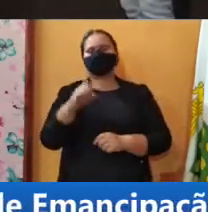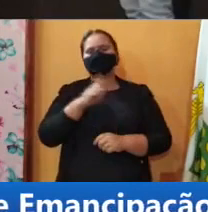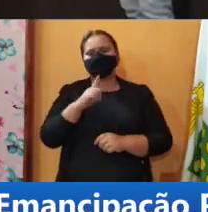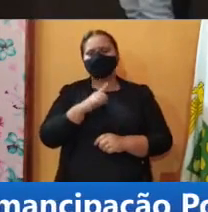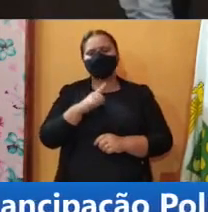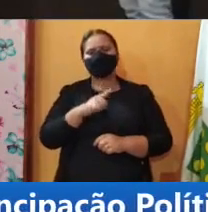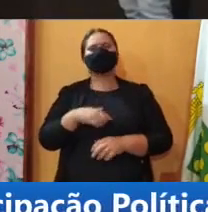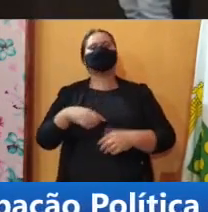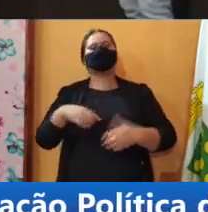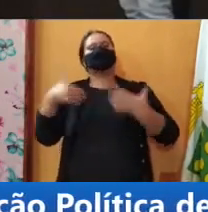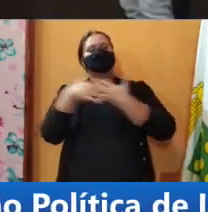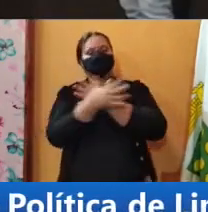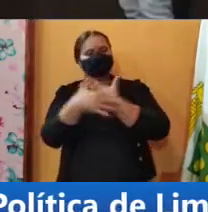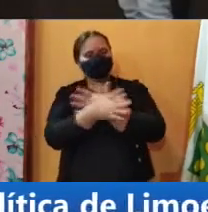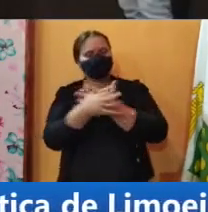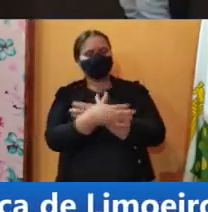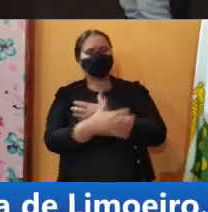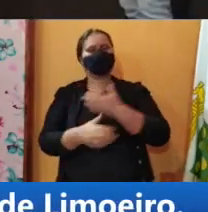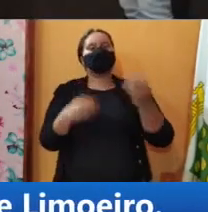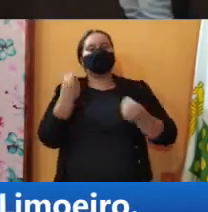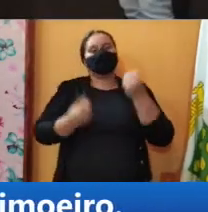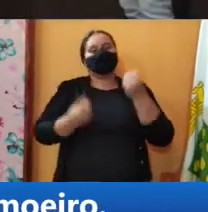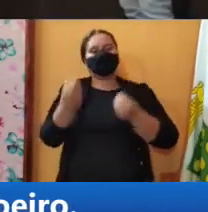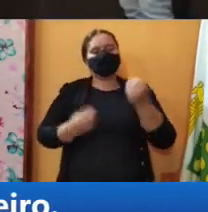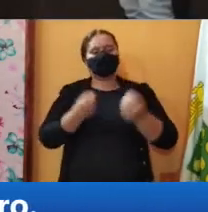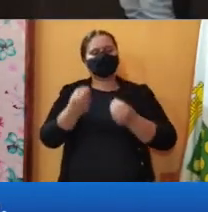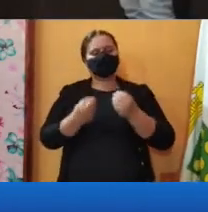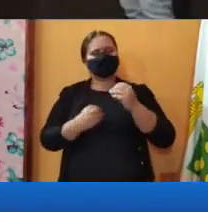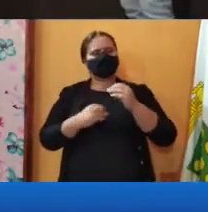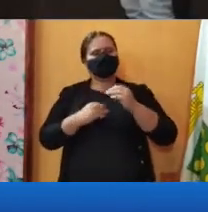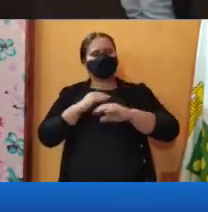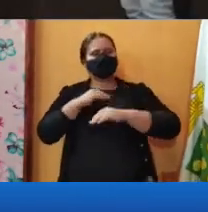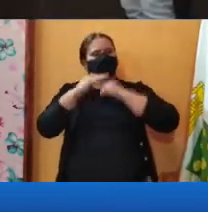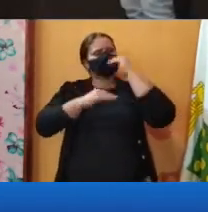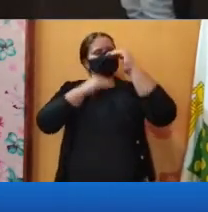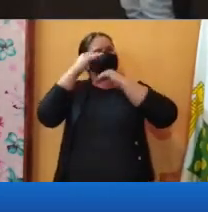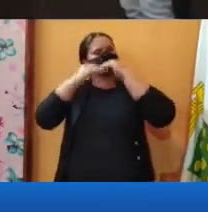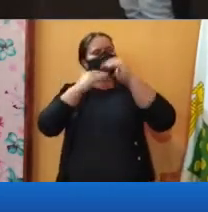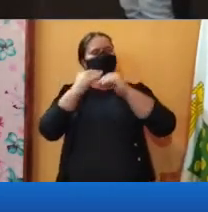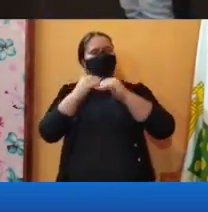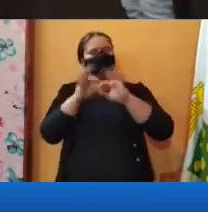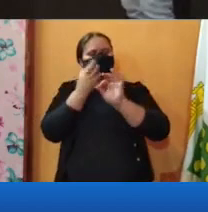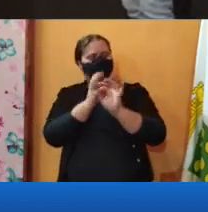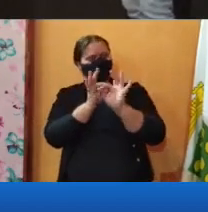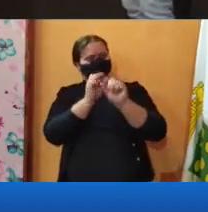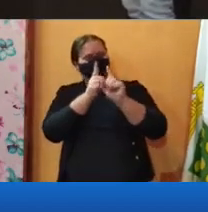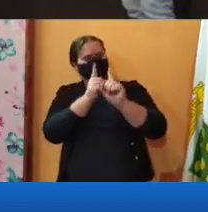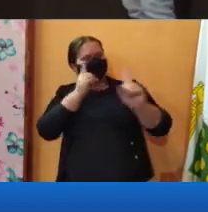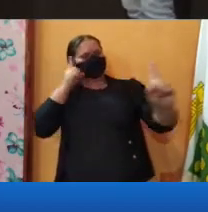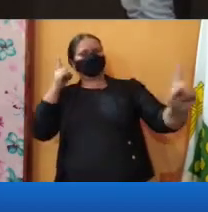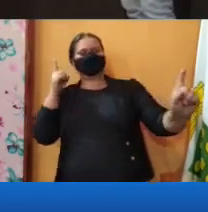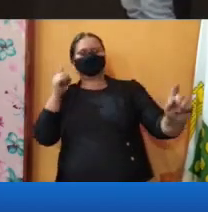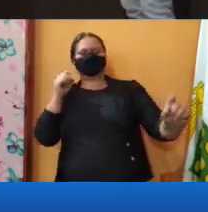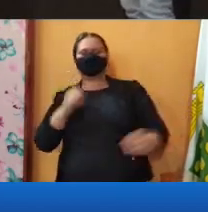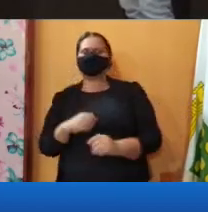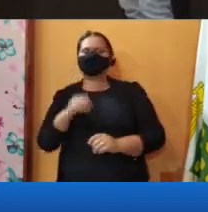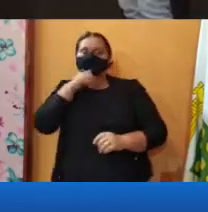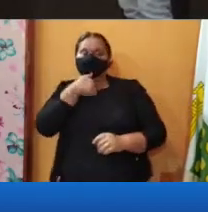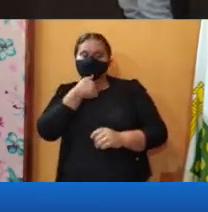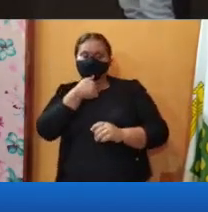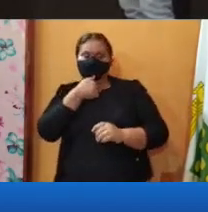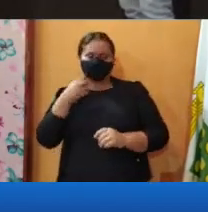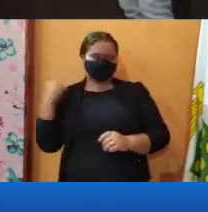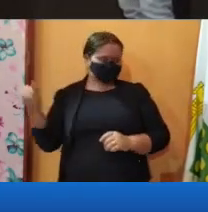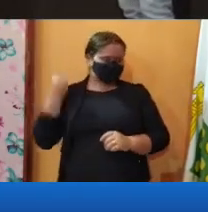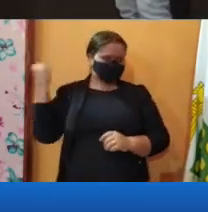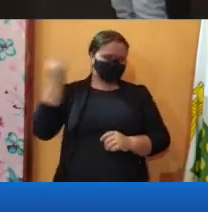temos em nossa cidade, e como isso, ao longo do tempo, acabou sendo escanteado como se não fosse algo importante. Como